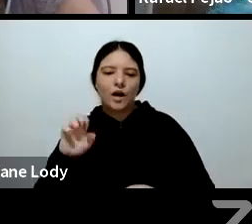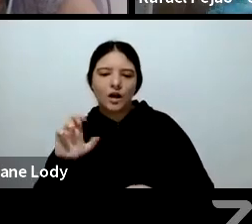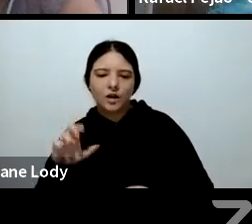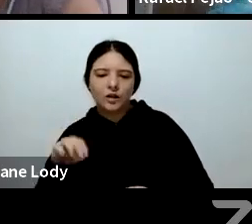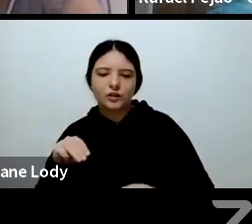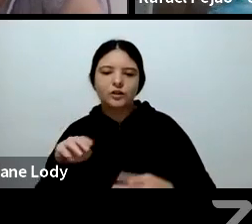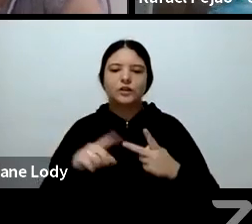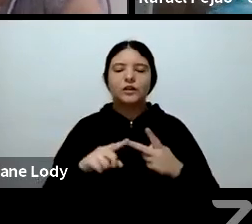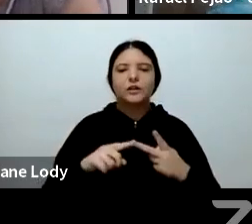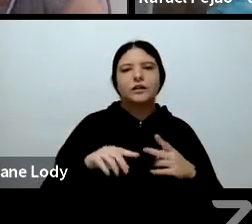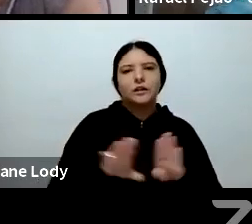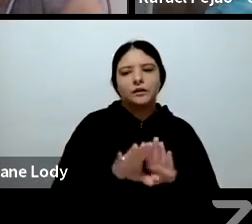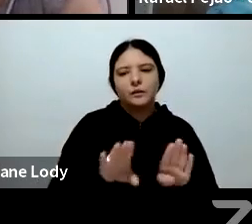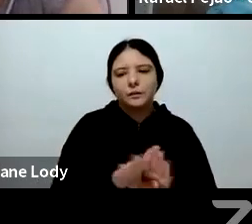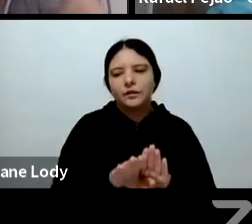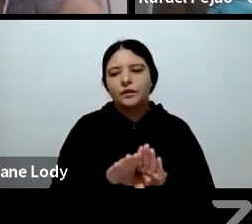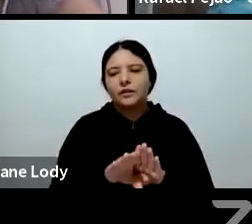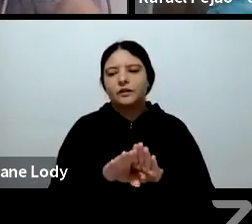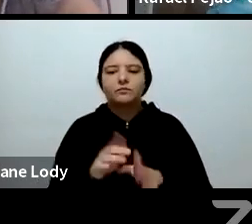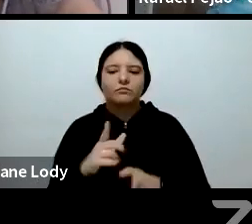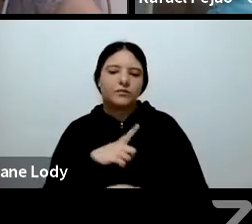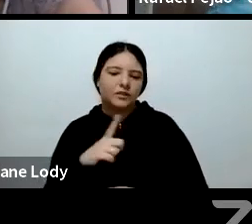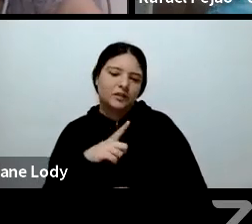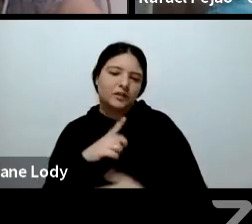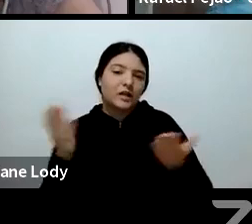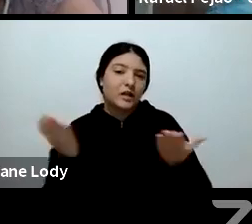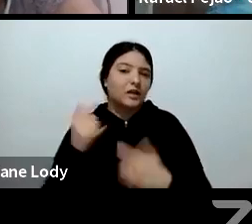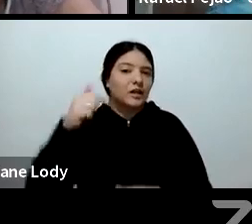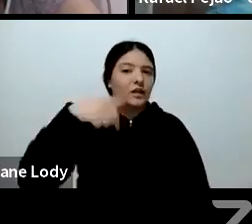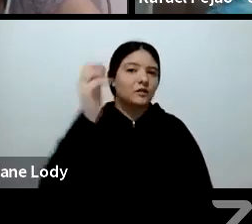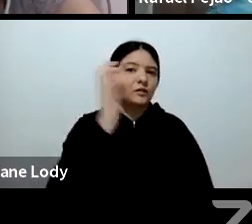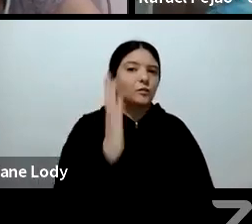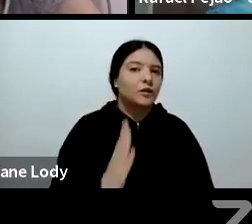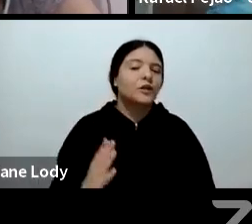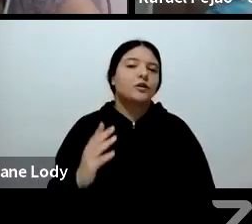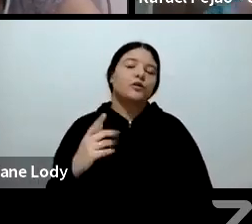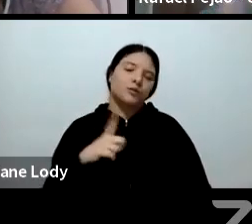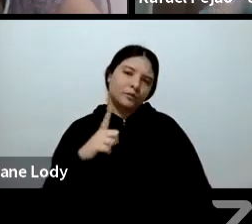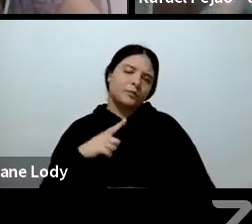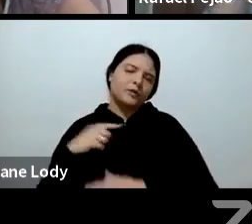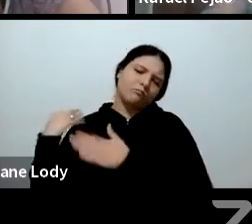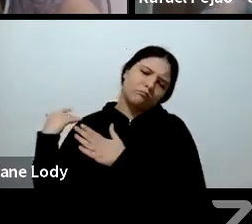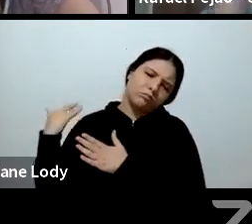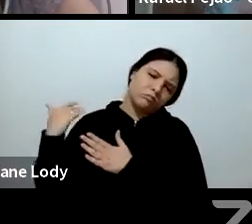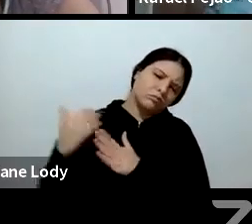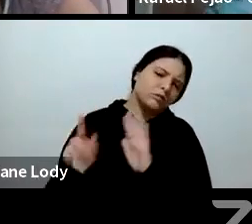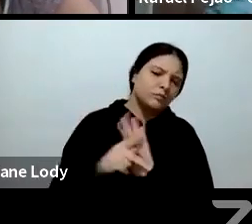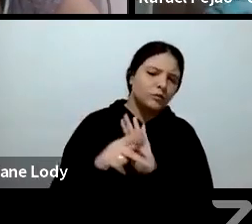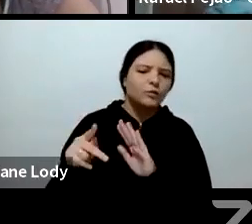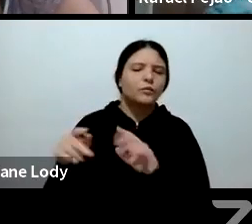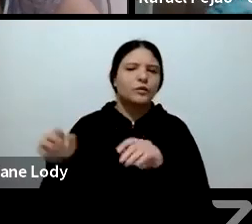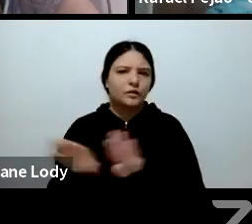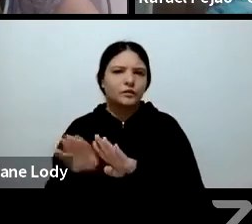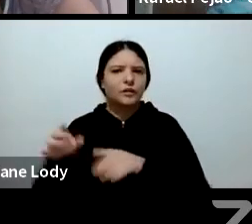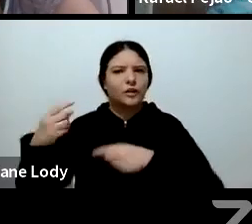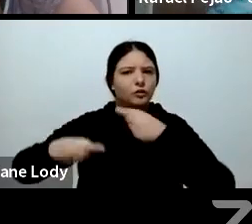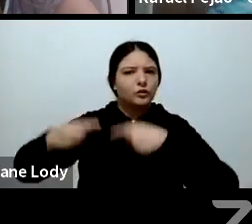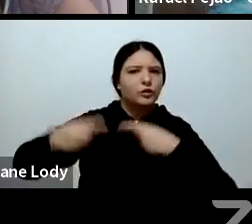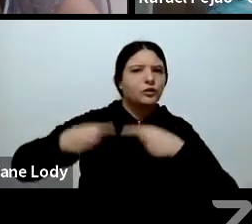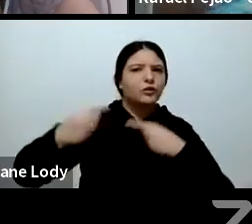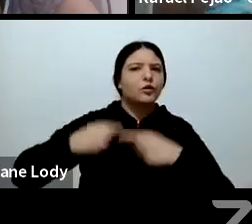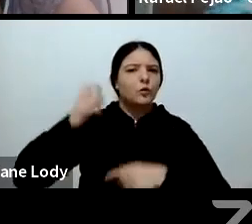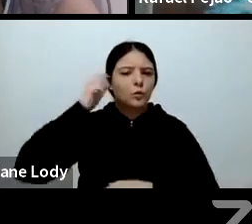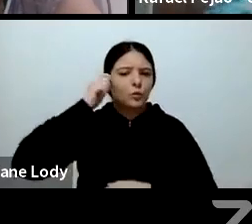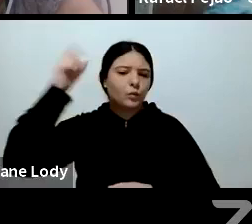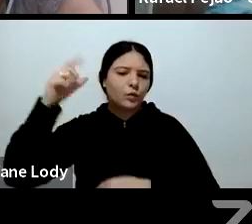né, que aqui no Brasil tem uma trajetória também específica, muito associada à discussão de transculturalidades,